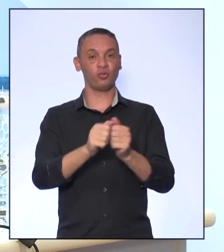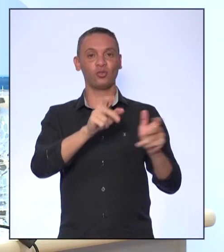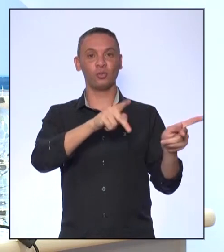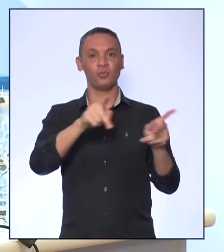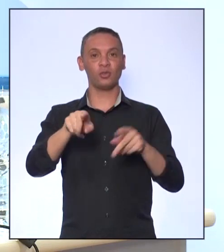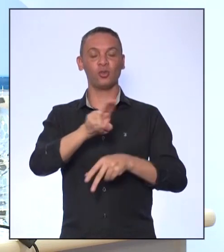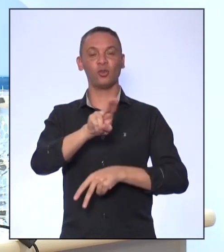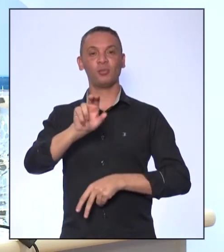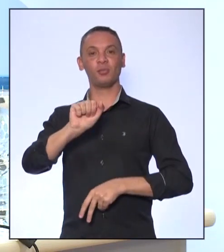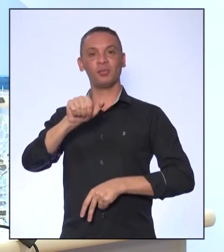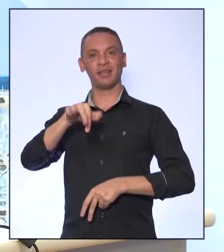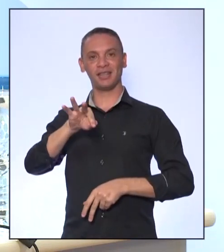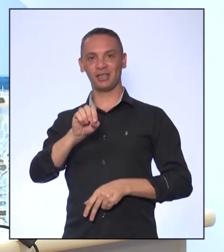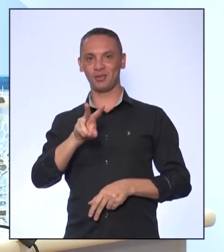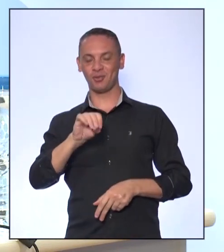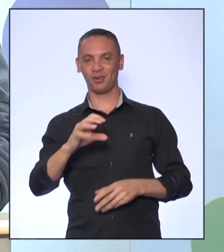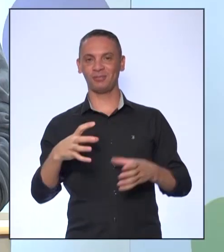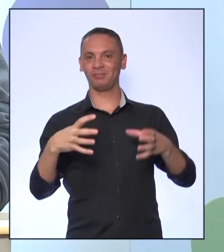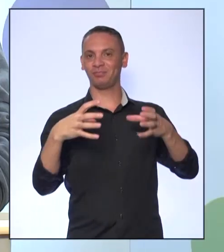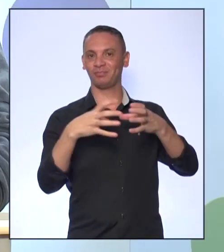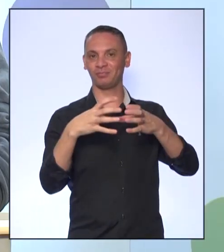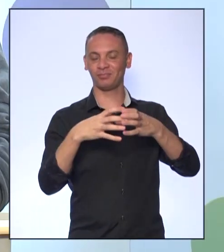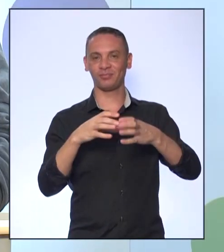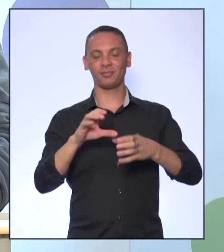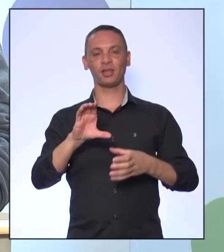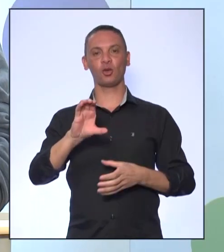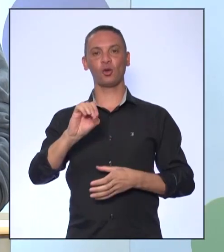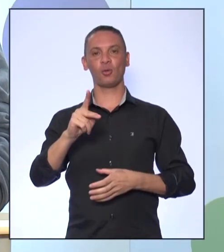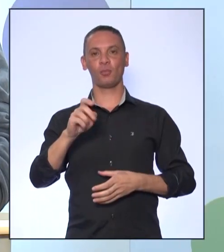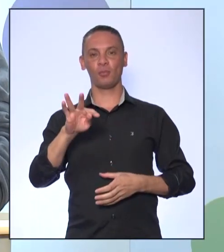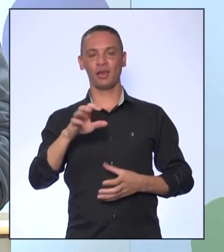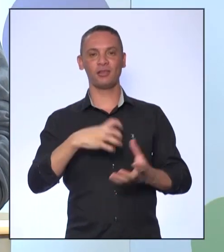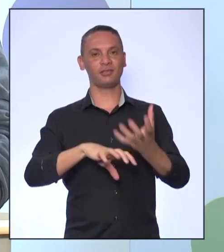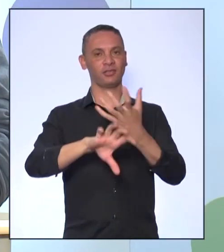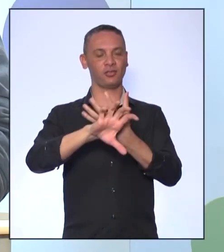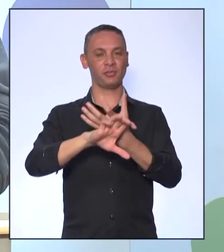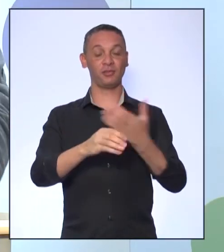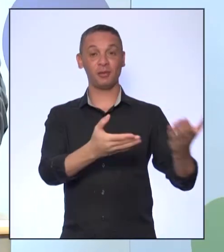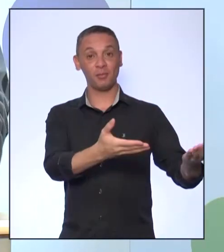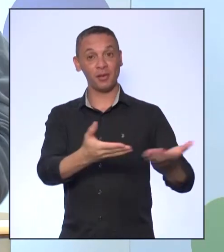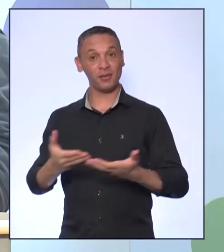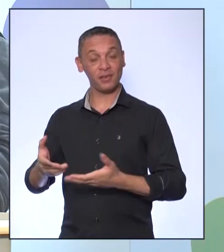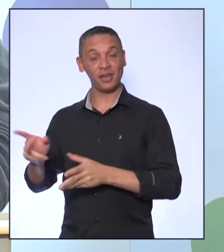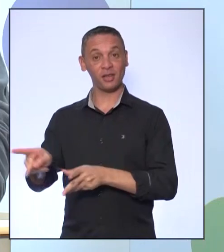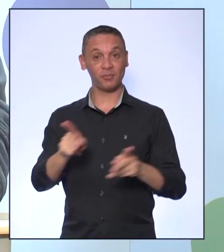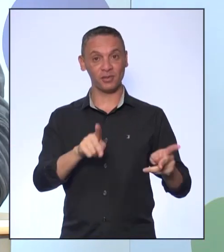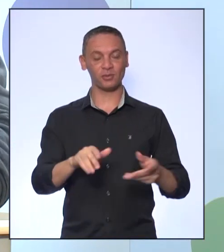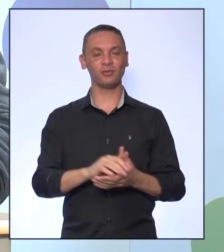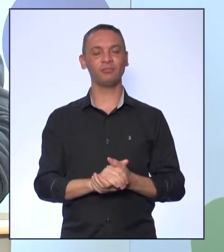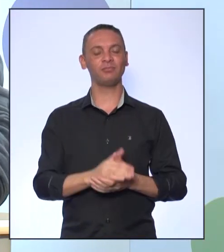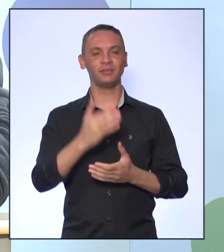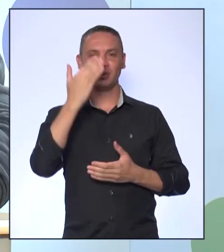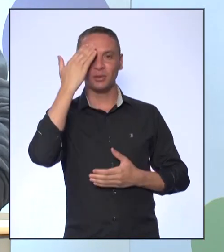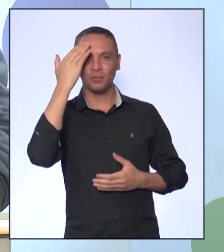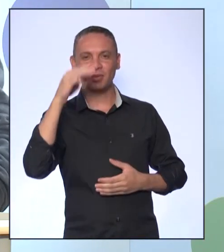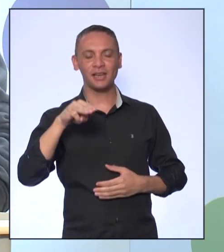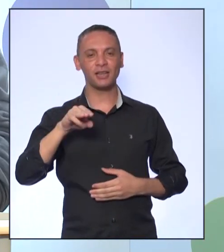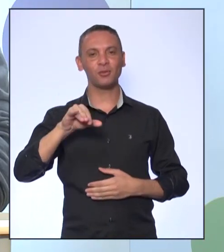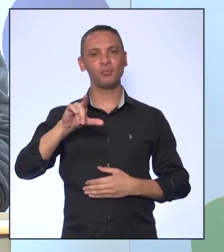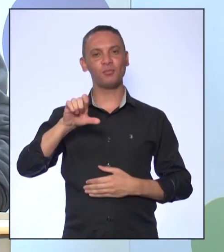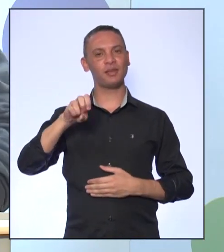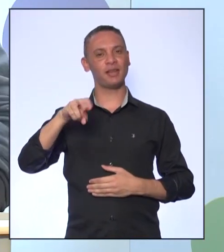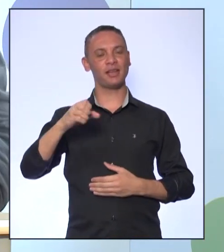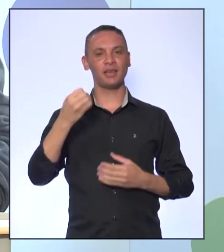que compõe a equipe da COPED do Centro de Mídias. Seja bem-vindo, professor. Obrigado, professora Milene. Uma boa tarde a